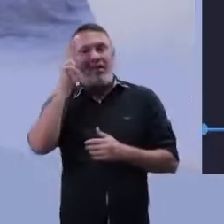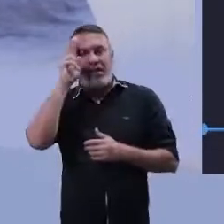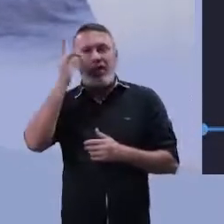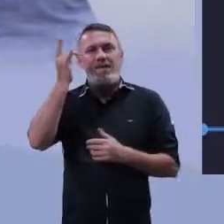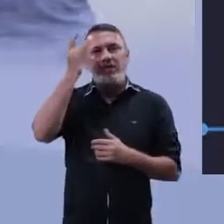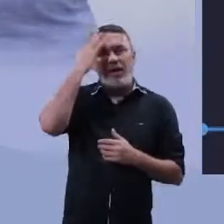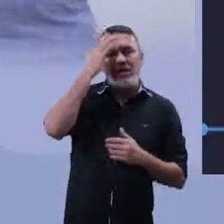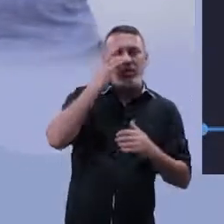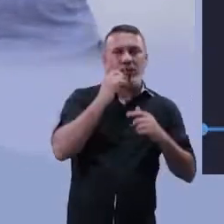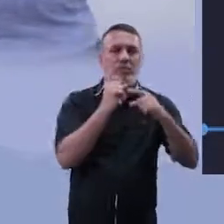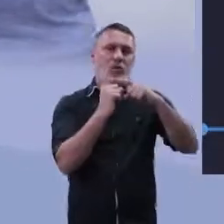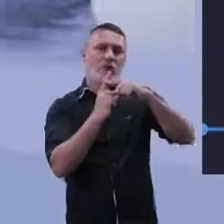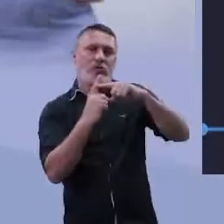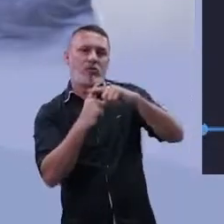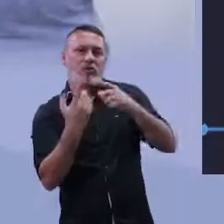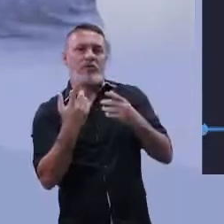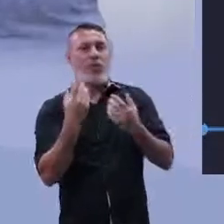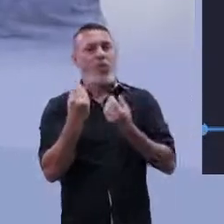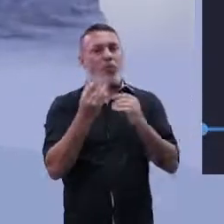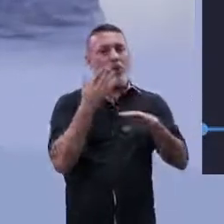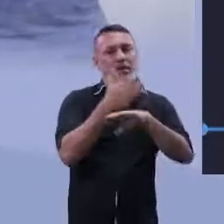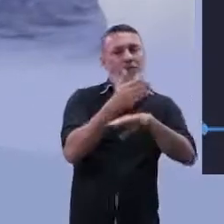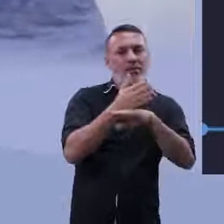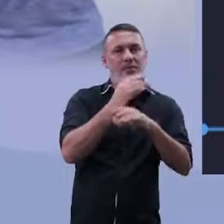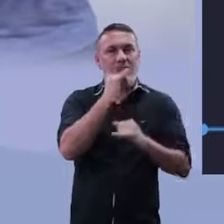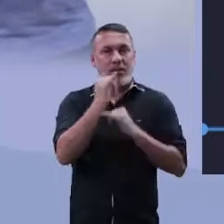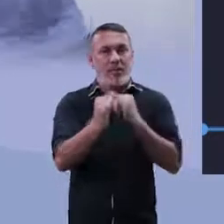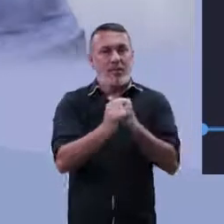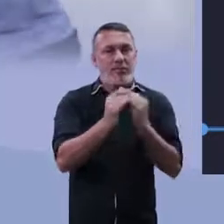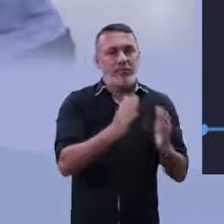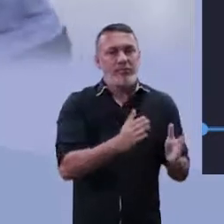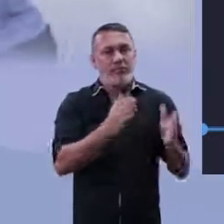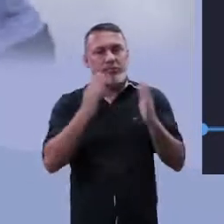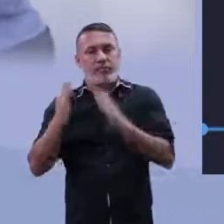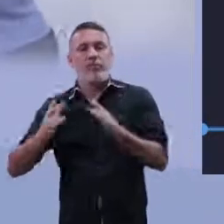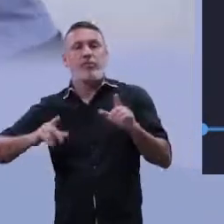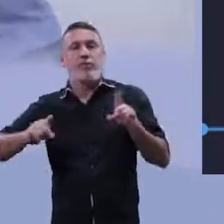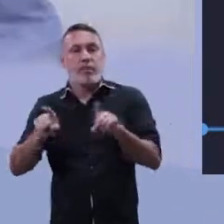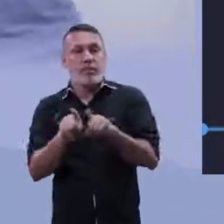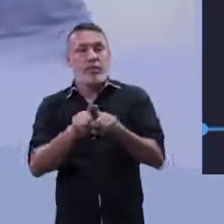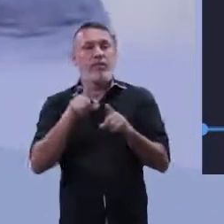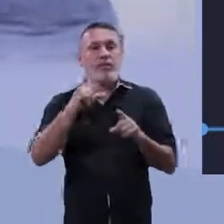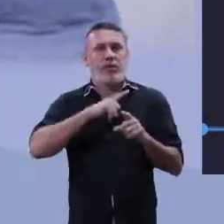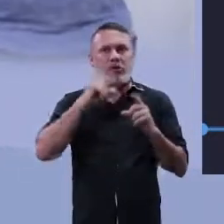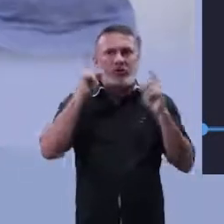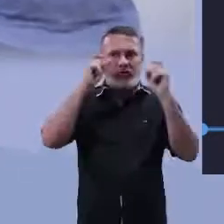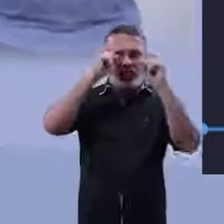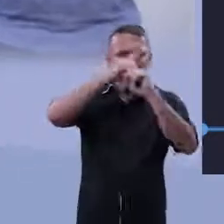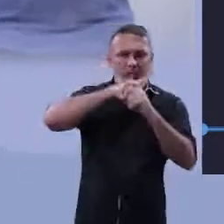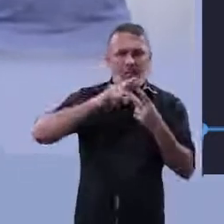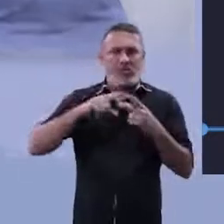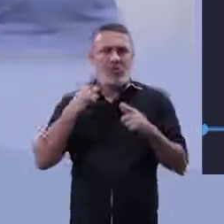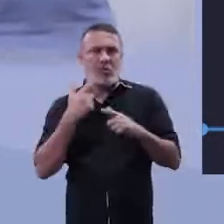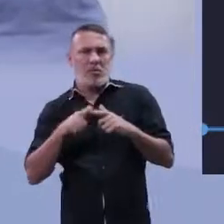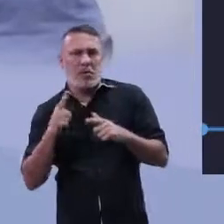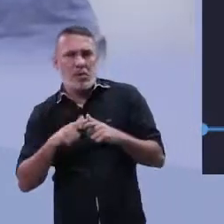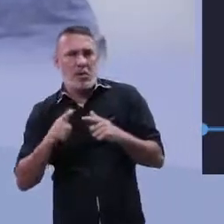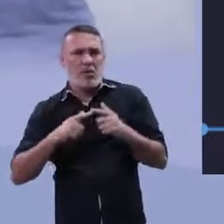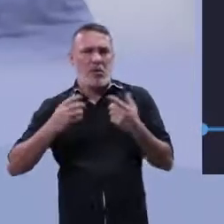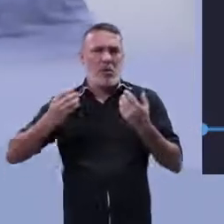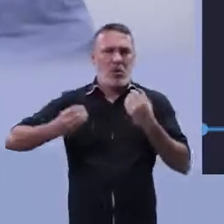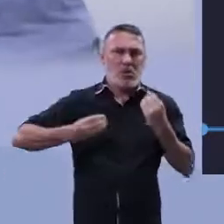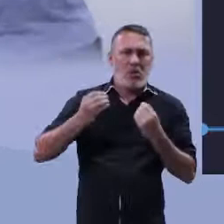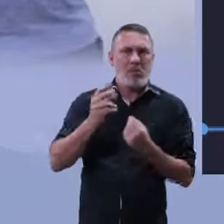das facilidades, dos pontos positivos para o acesso à internet, e depois ele trabalhou as dificuldades, o